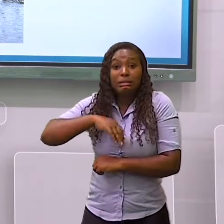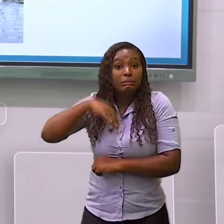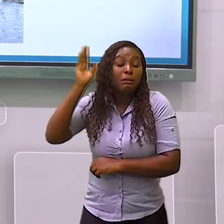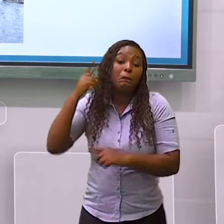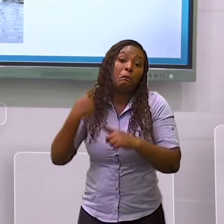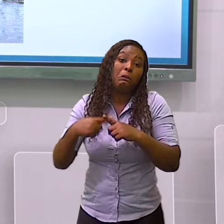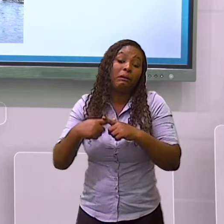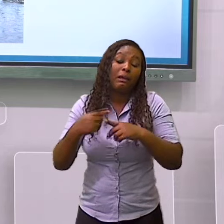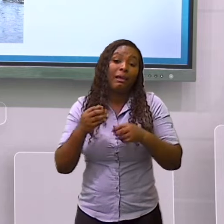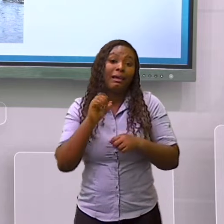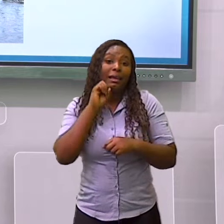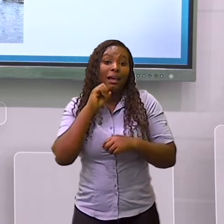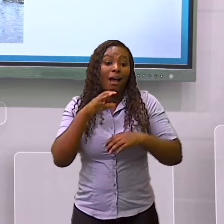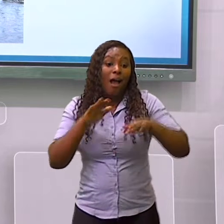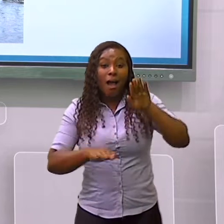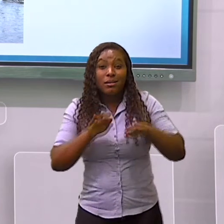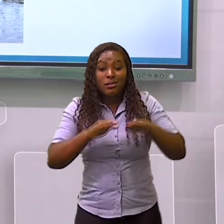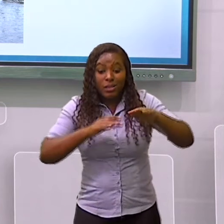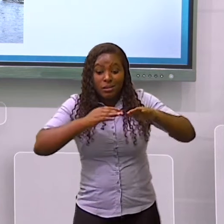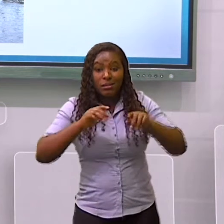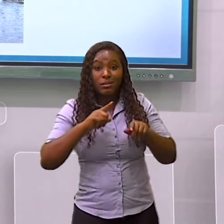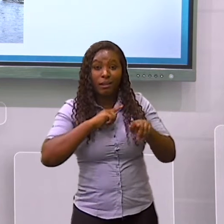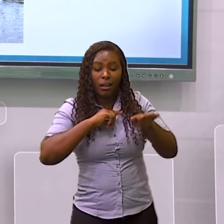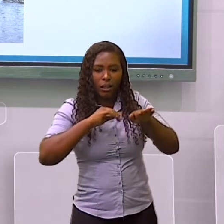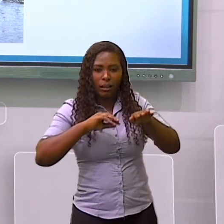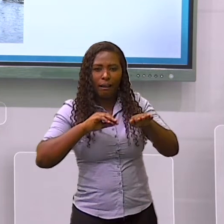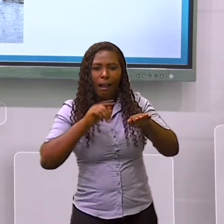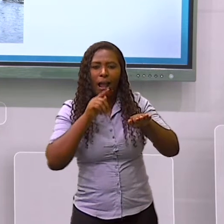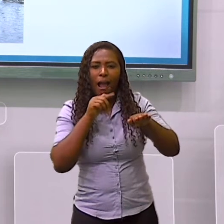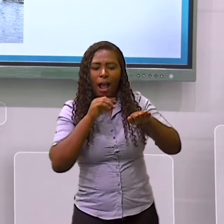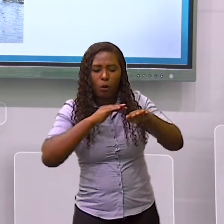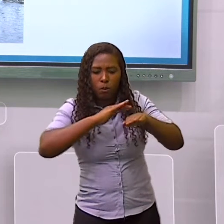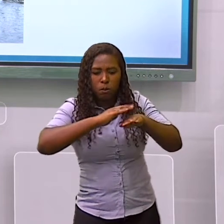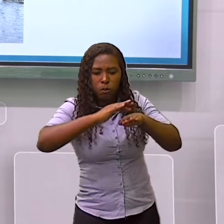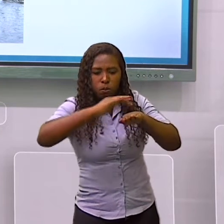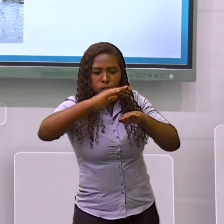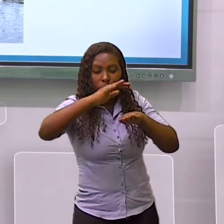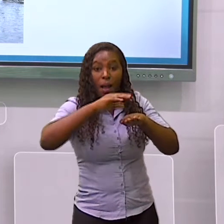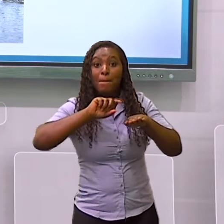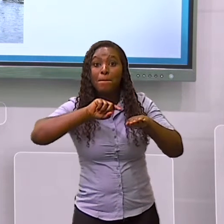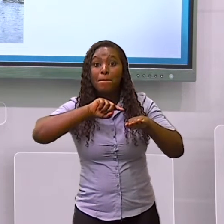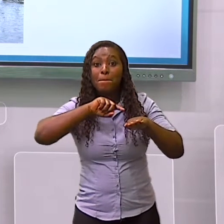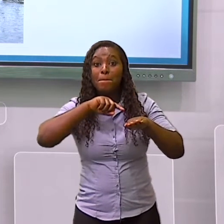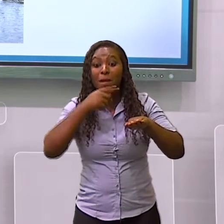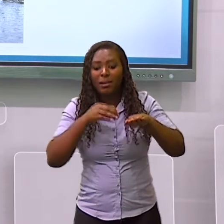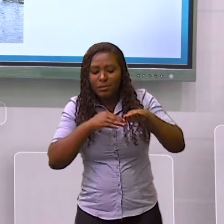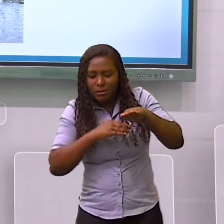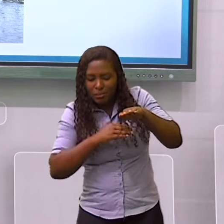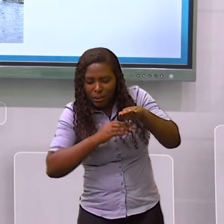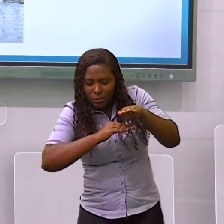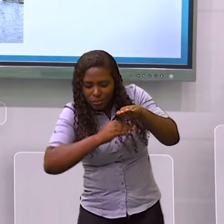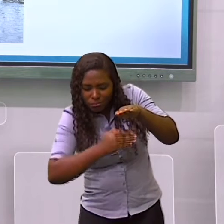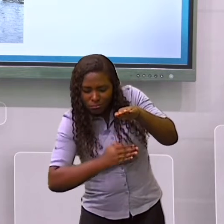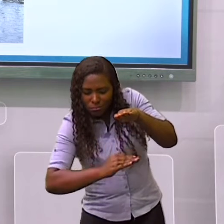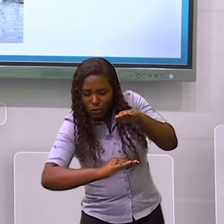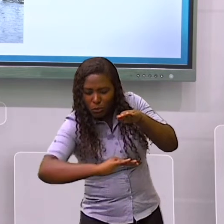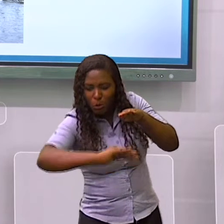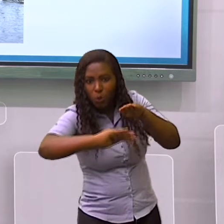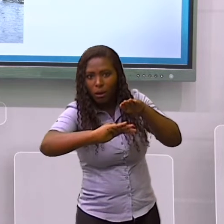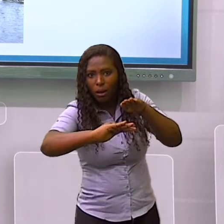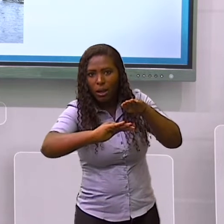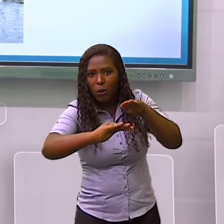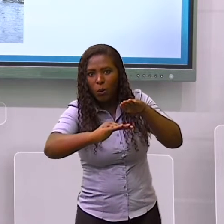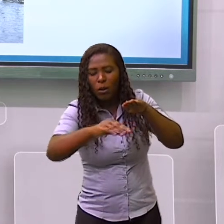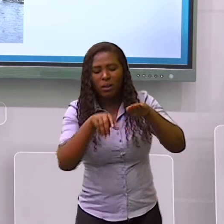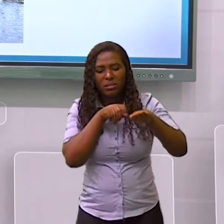forte e você não saber. Então, além da altura no pneu,